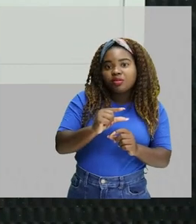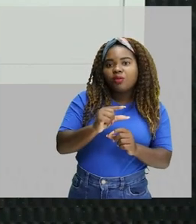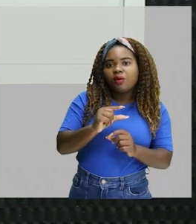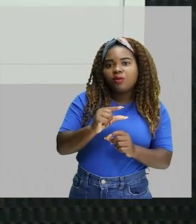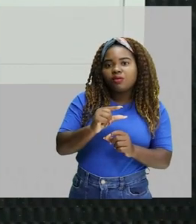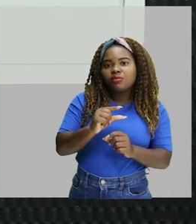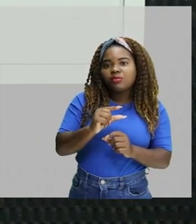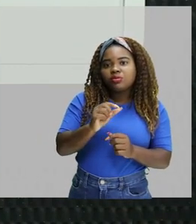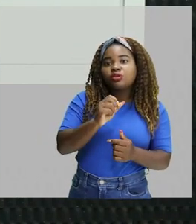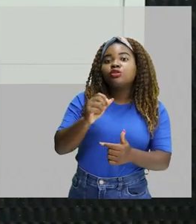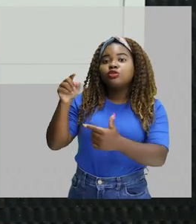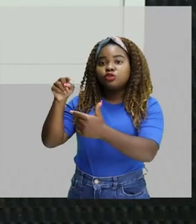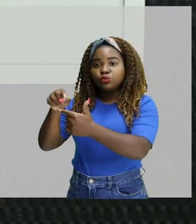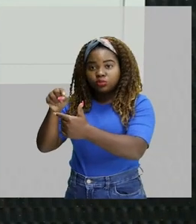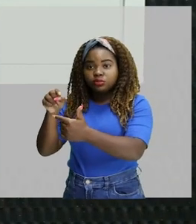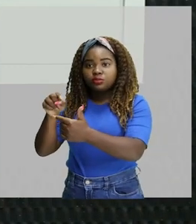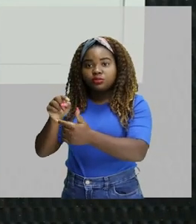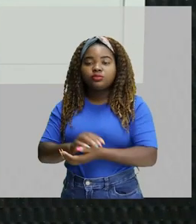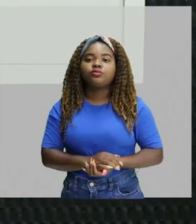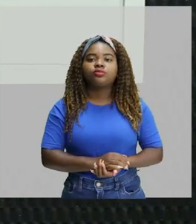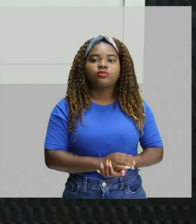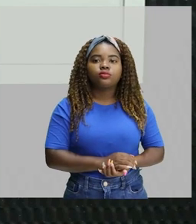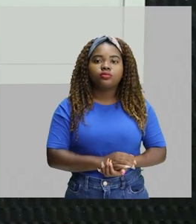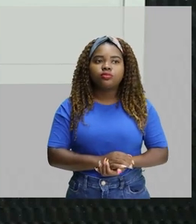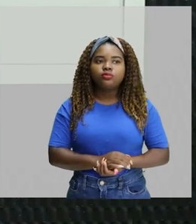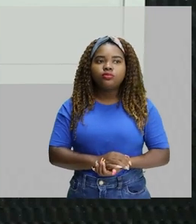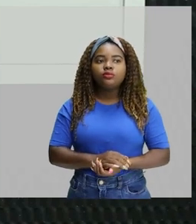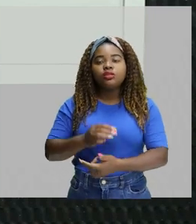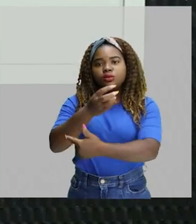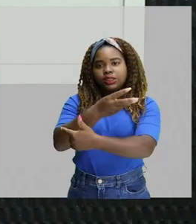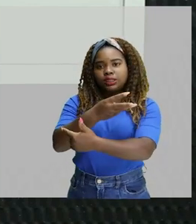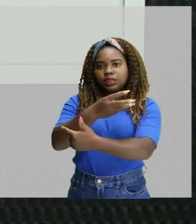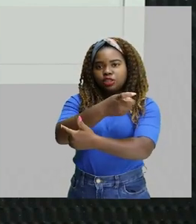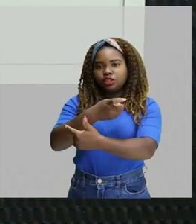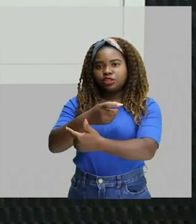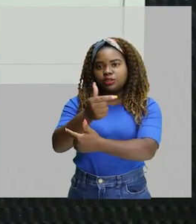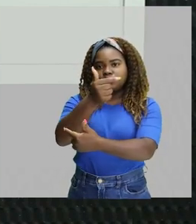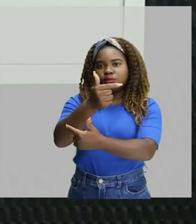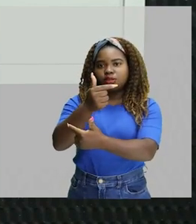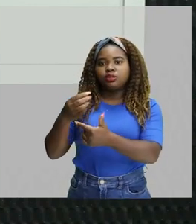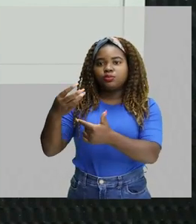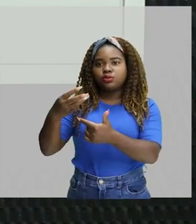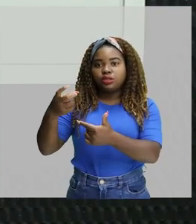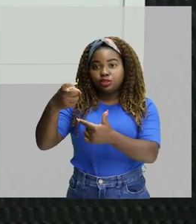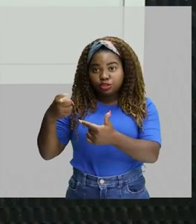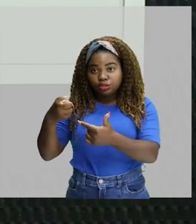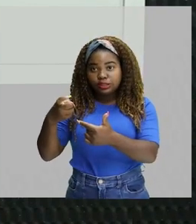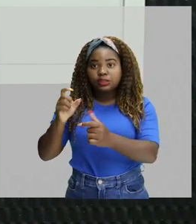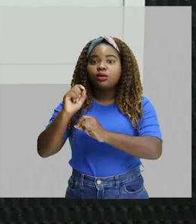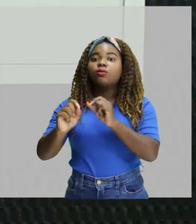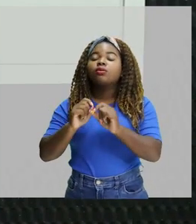divisão certo então 3x qu por 3x ou dividido por x desculpa vai